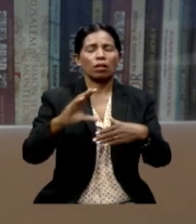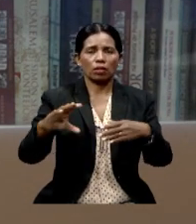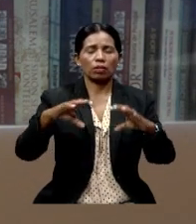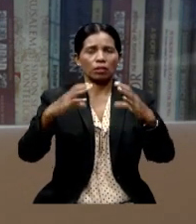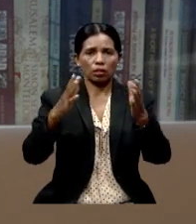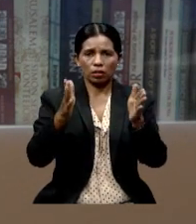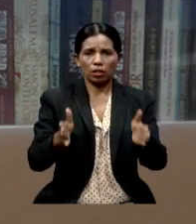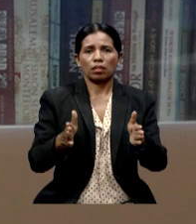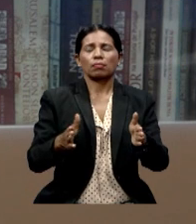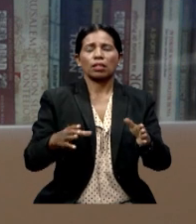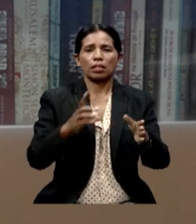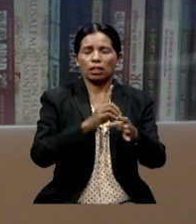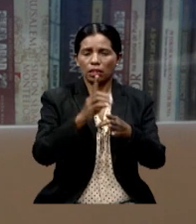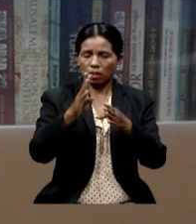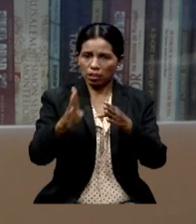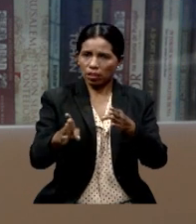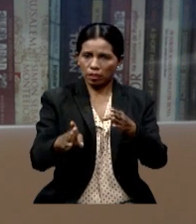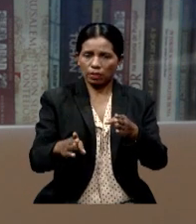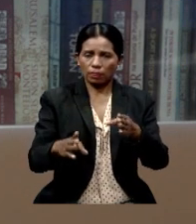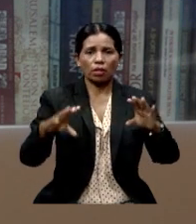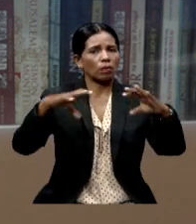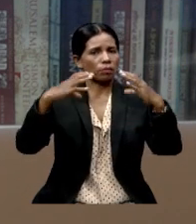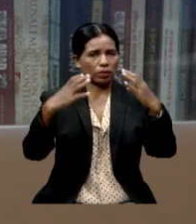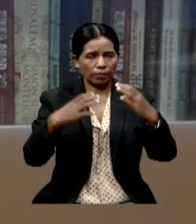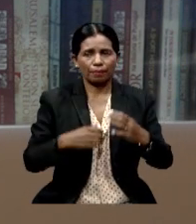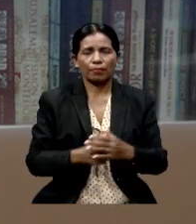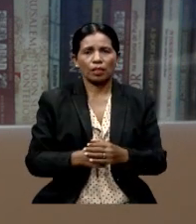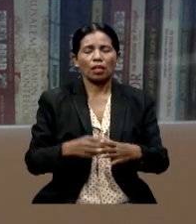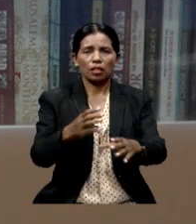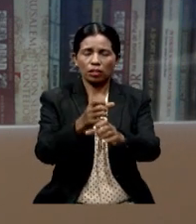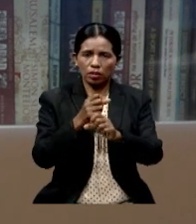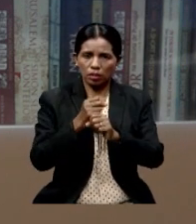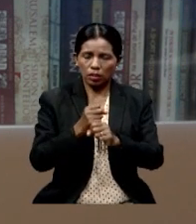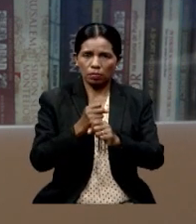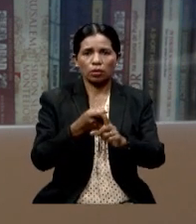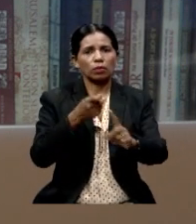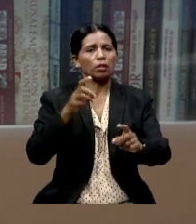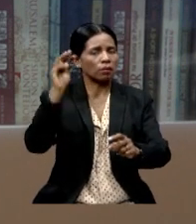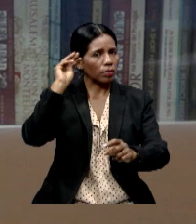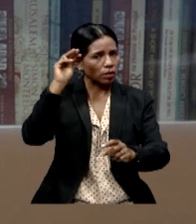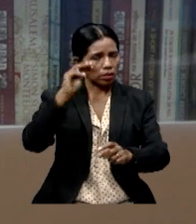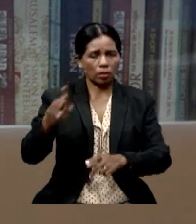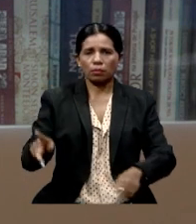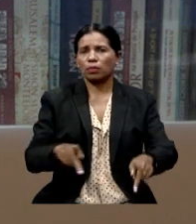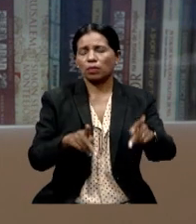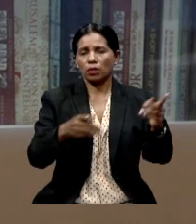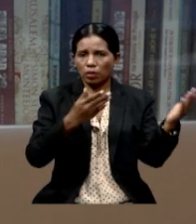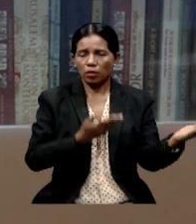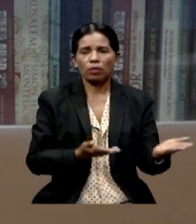comissão e comissário maka simo delegação no ministério público no distribui